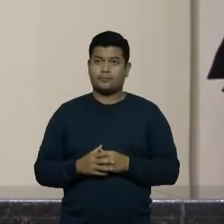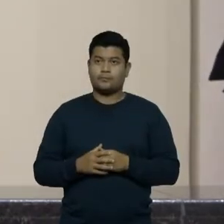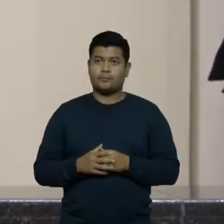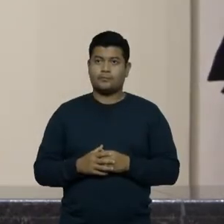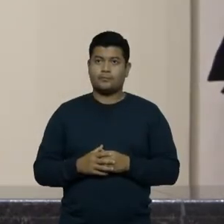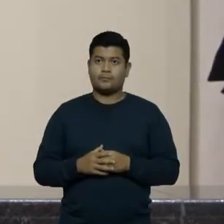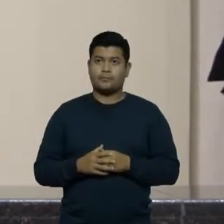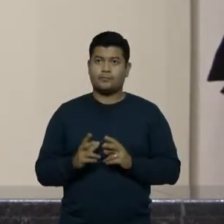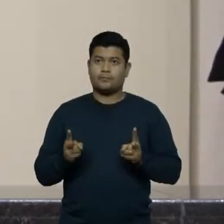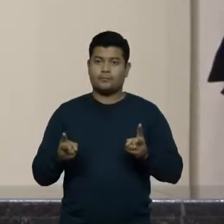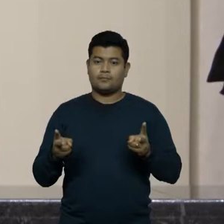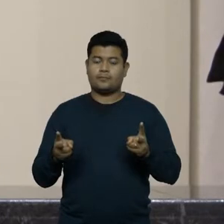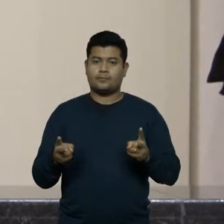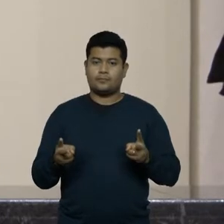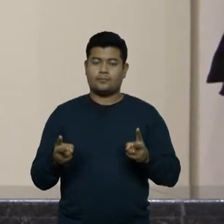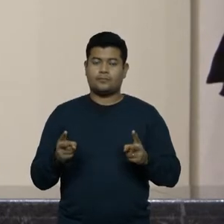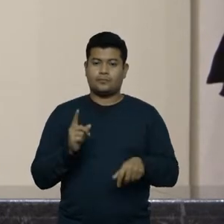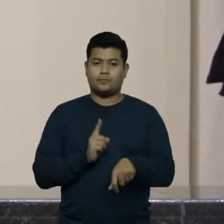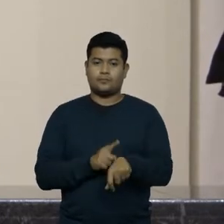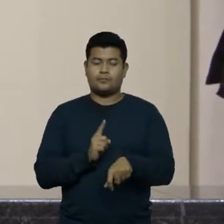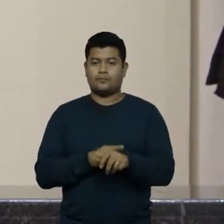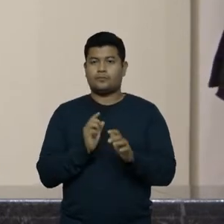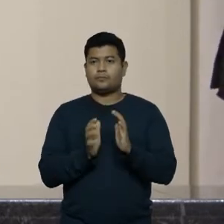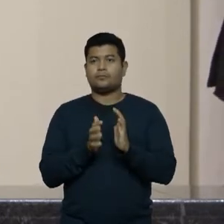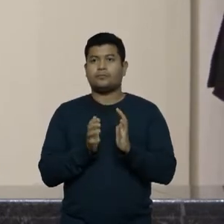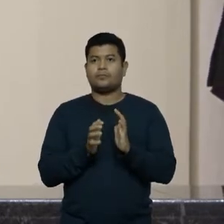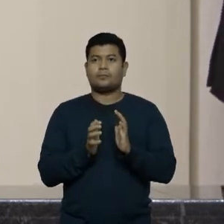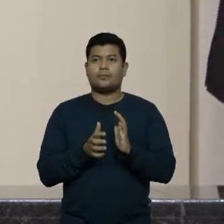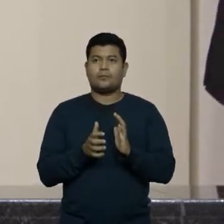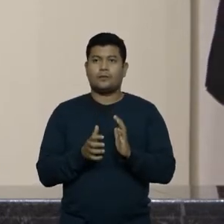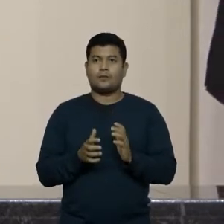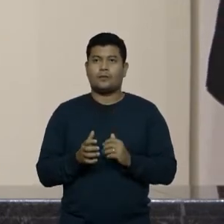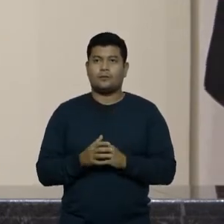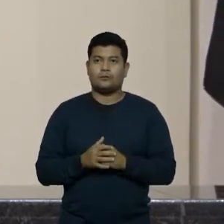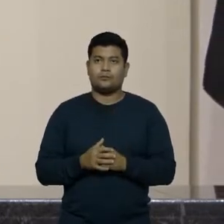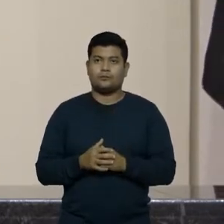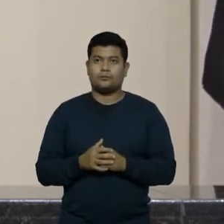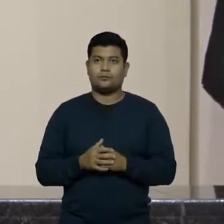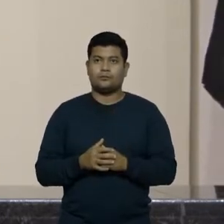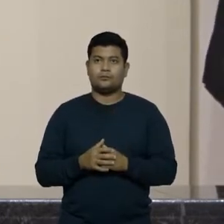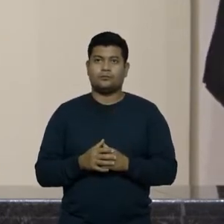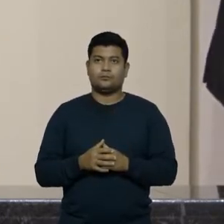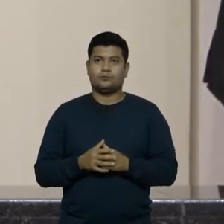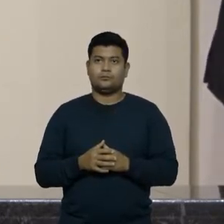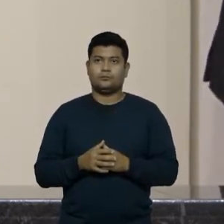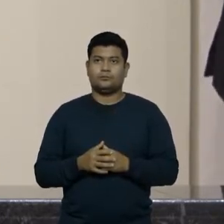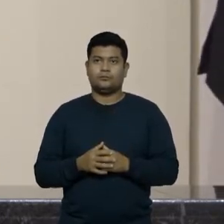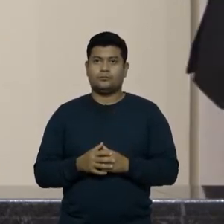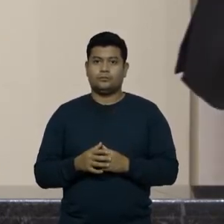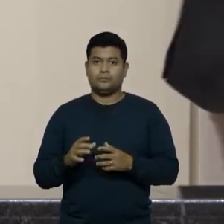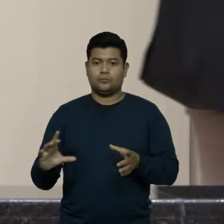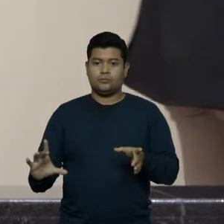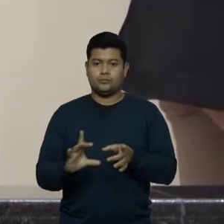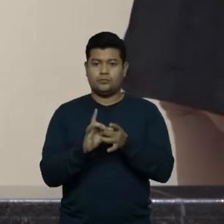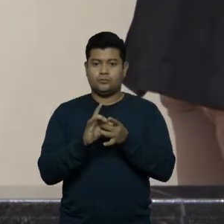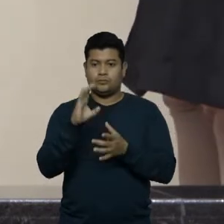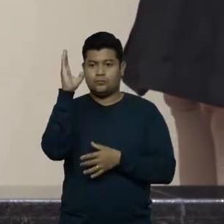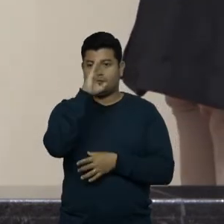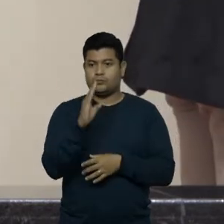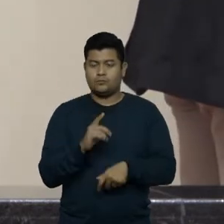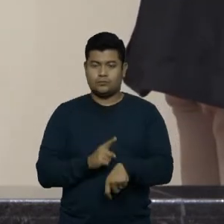e ainda o horário dos partidos políticos partido o meu Brasil por